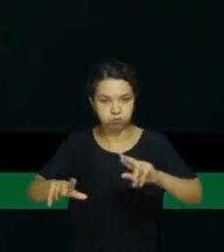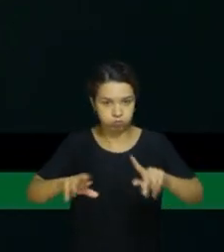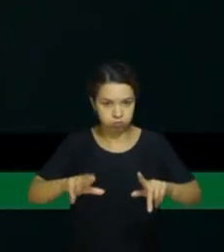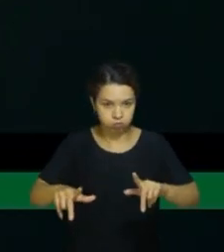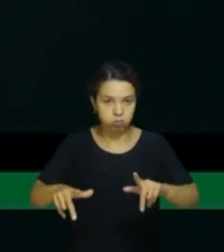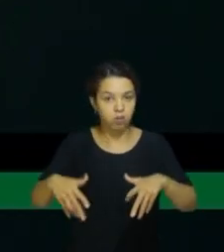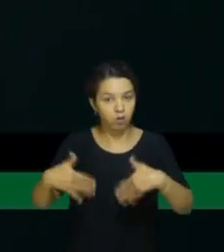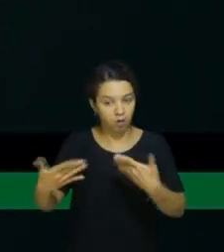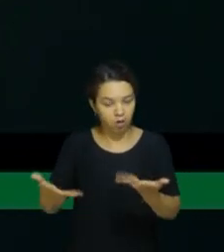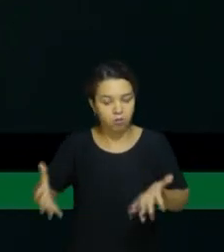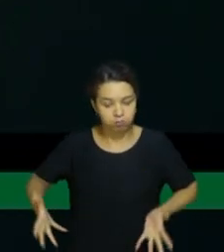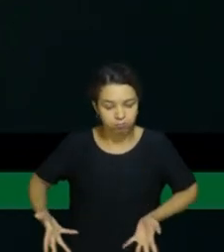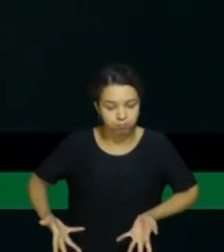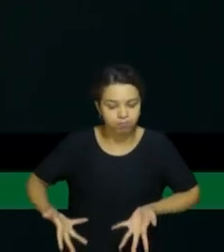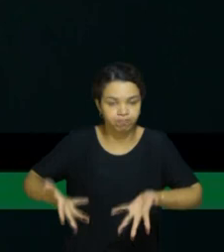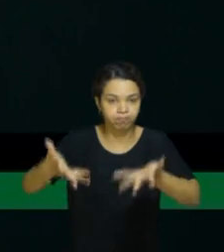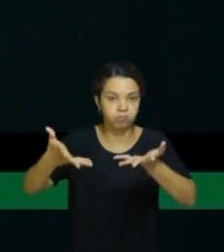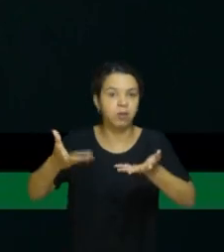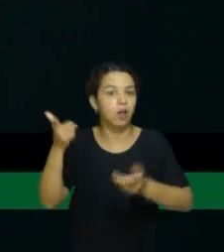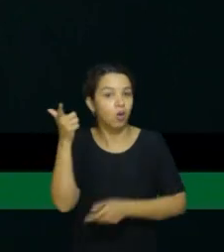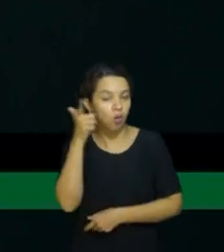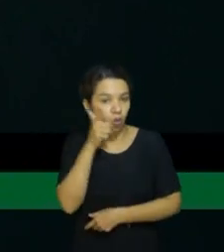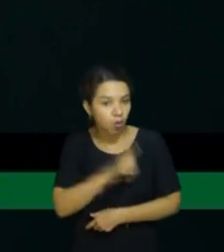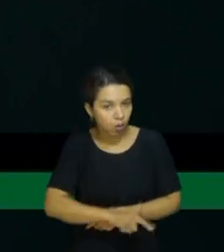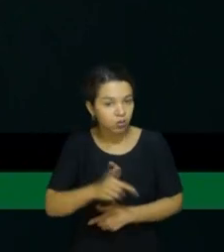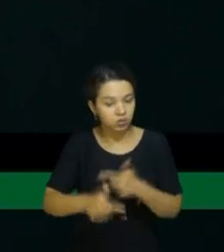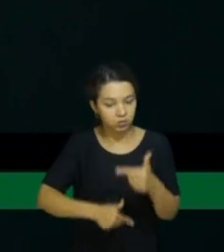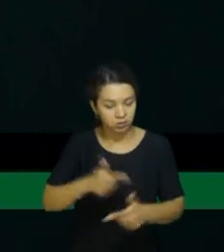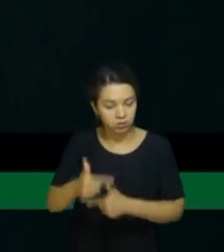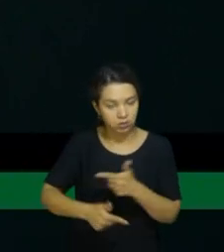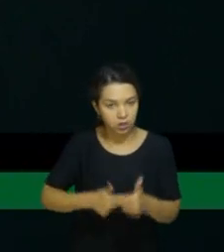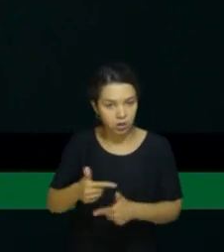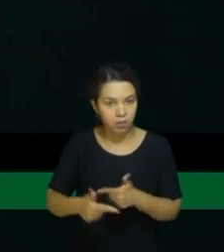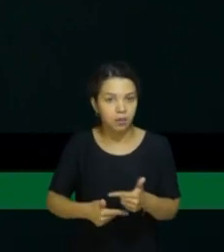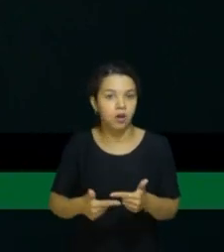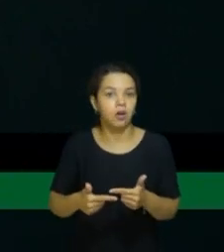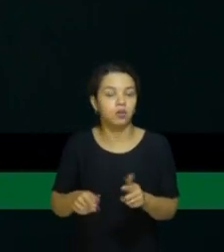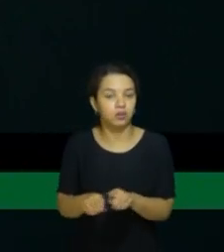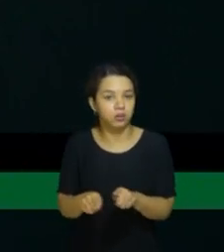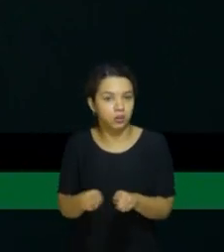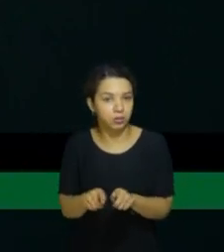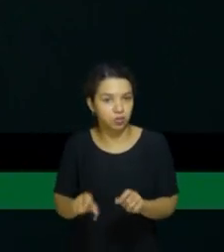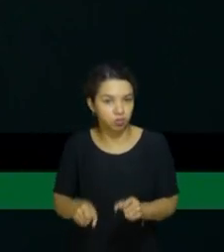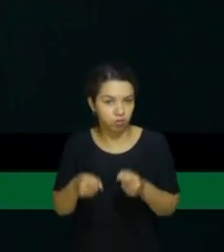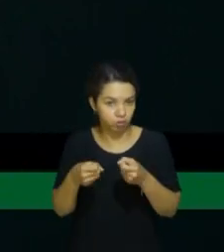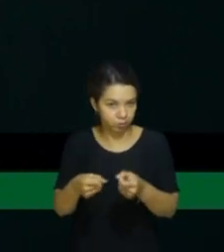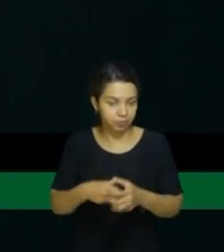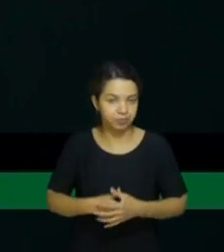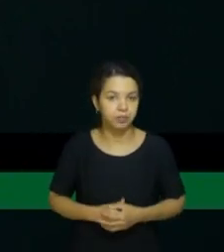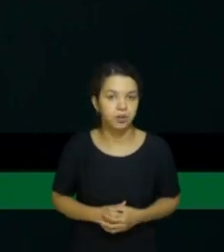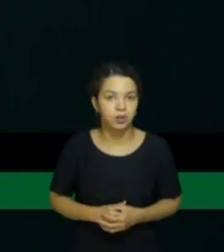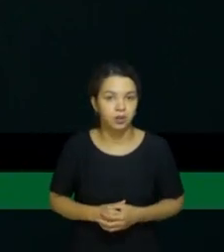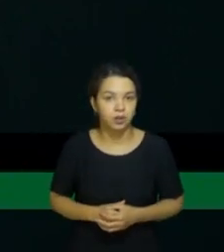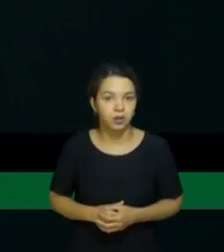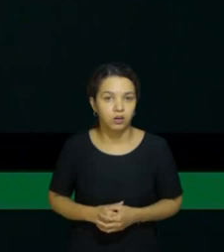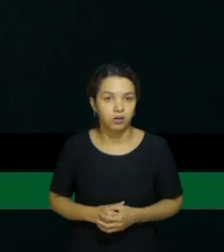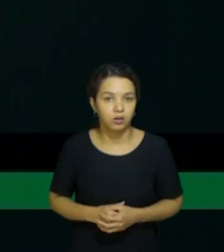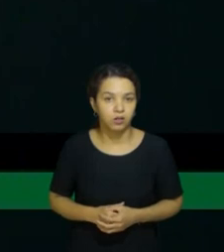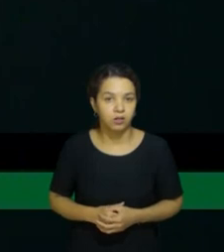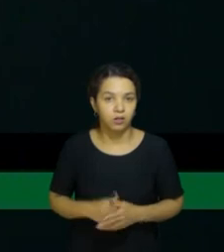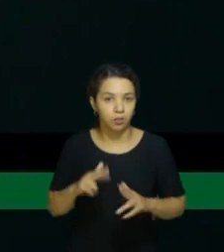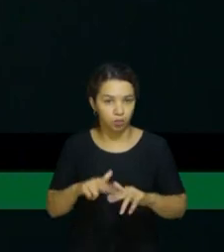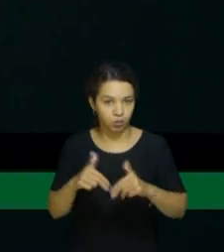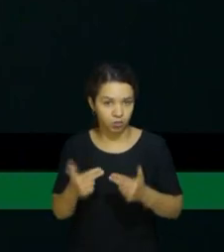e dar conta do recado do seu trabalho e do seu serviço portanto um momento